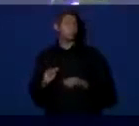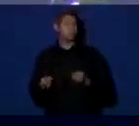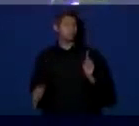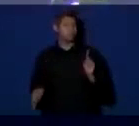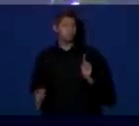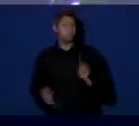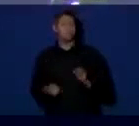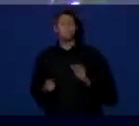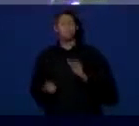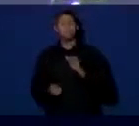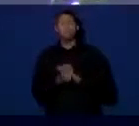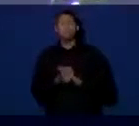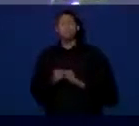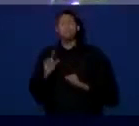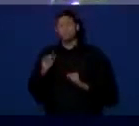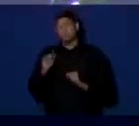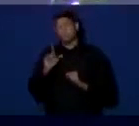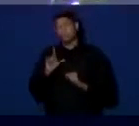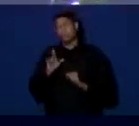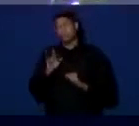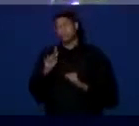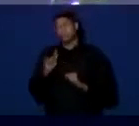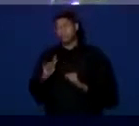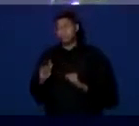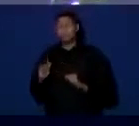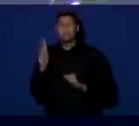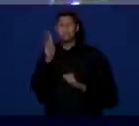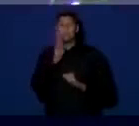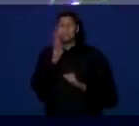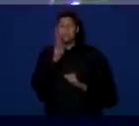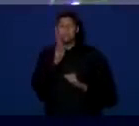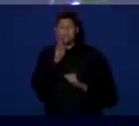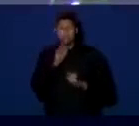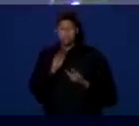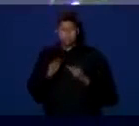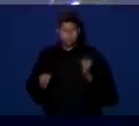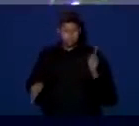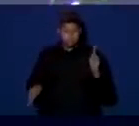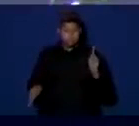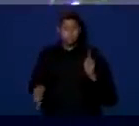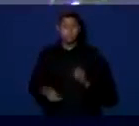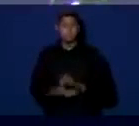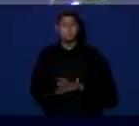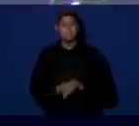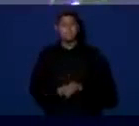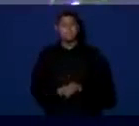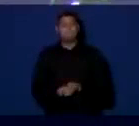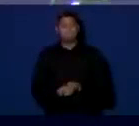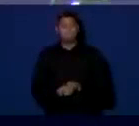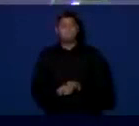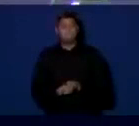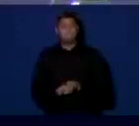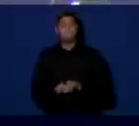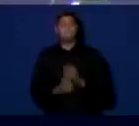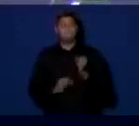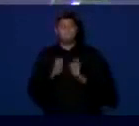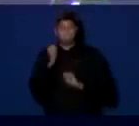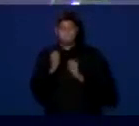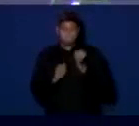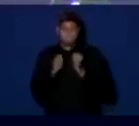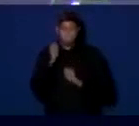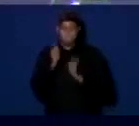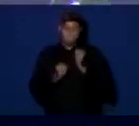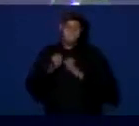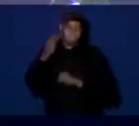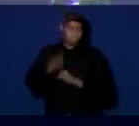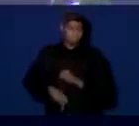sucesso, junto com o Luiz, a história mais bem-sucedida, as duas histórias mais bem-sucedidas na indústria de asset